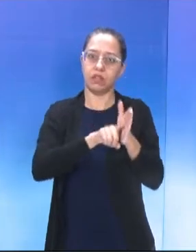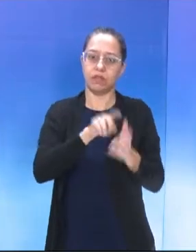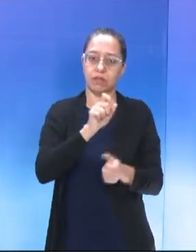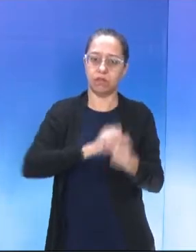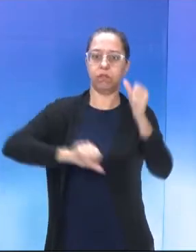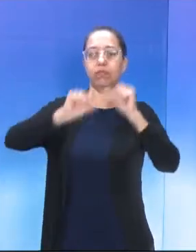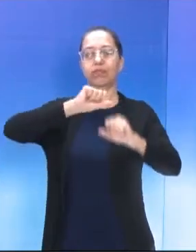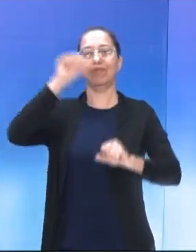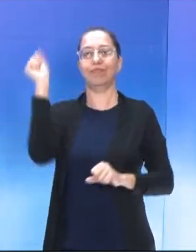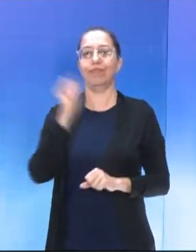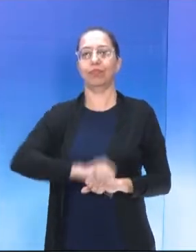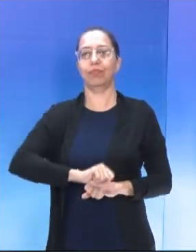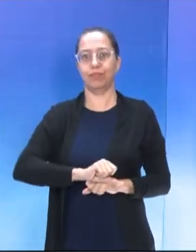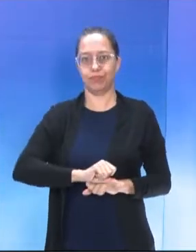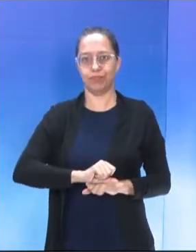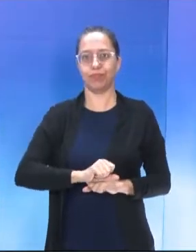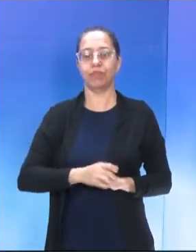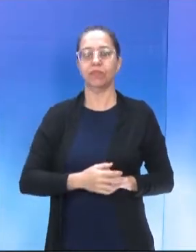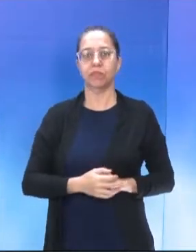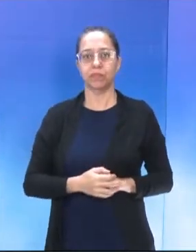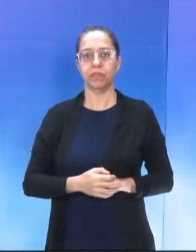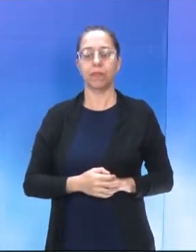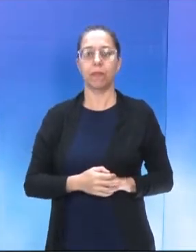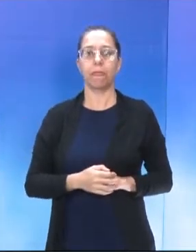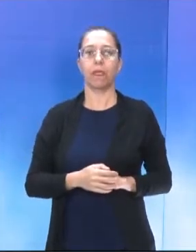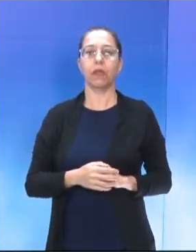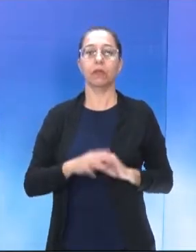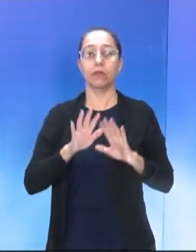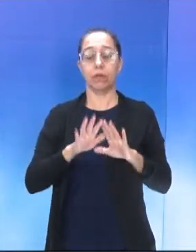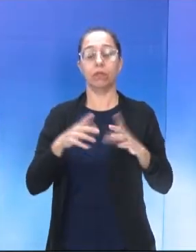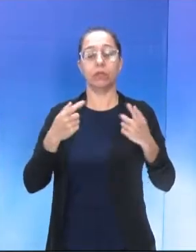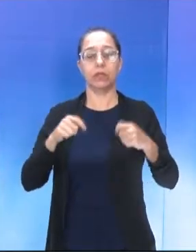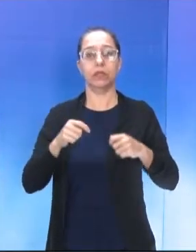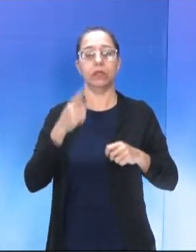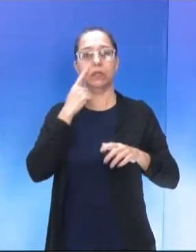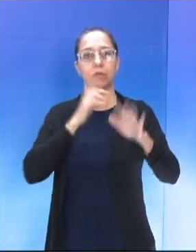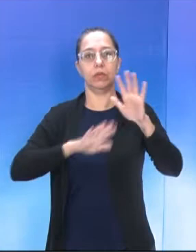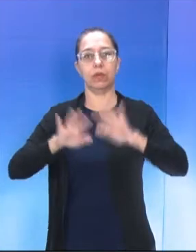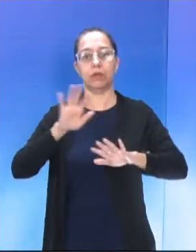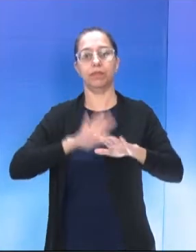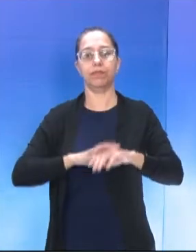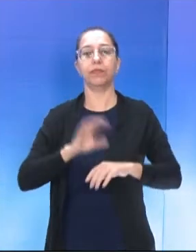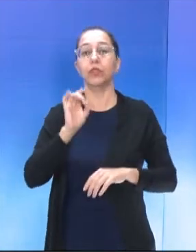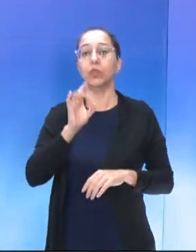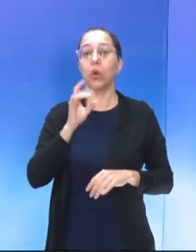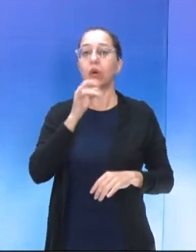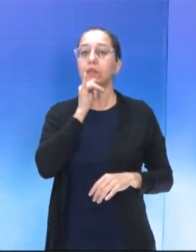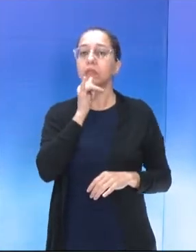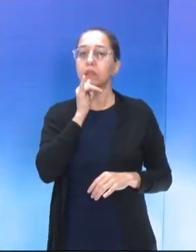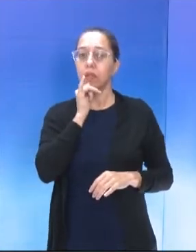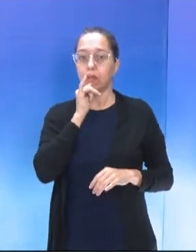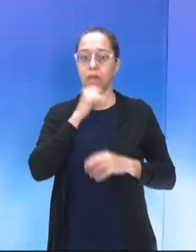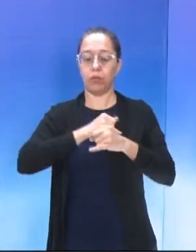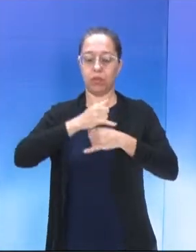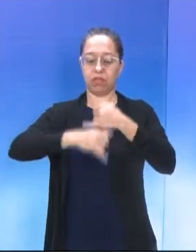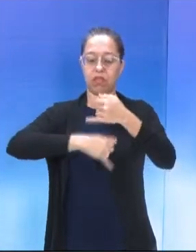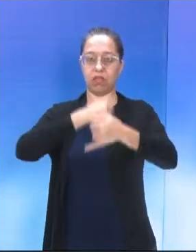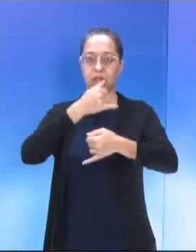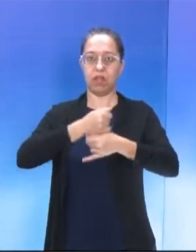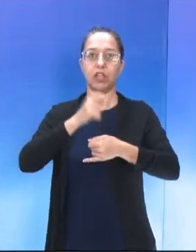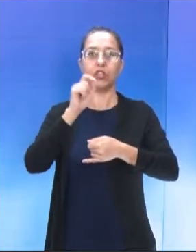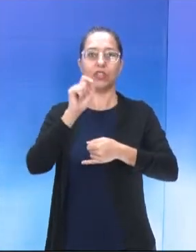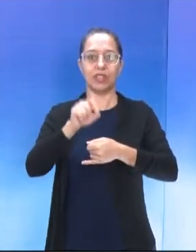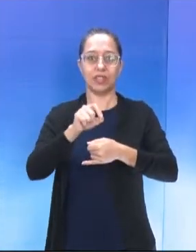marginal. Está à margem da lei, do lado da lei, não está na lei. Ok? Só trouxe esse exemplo da internet para você entender